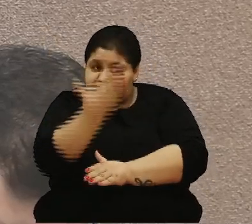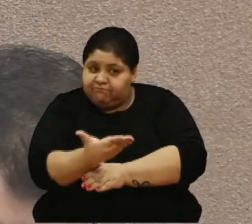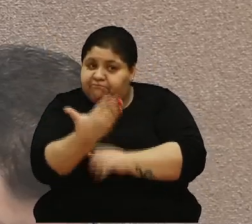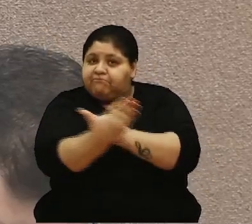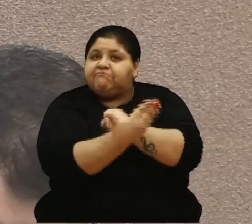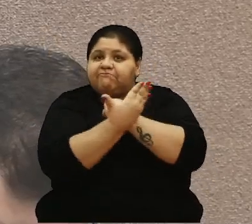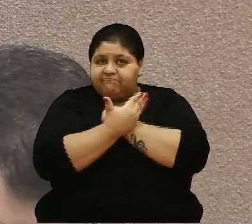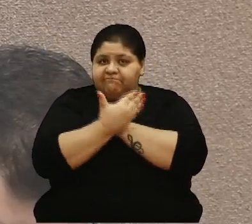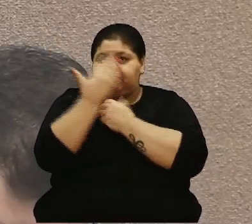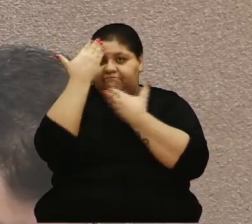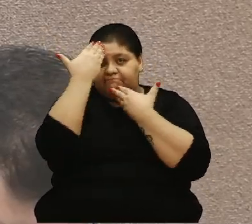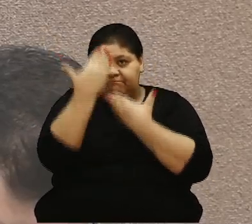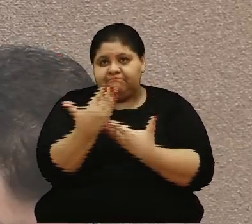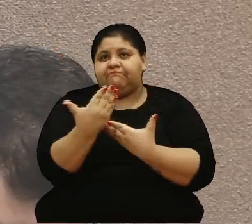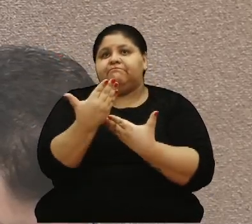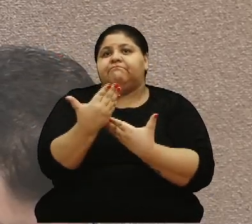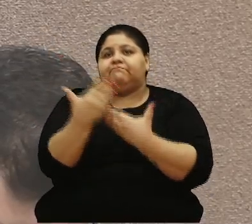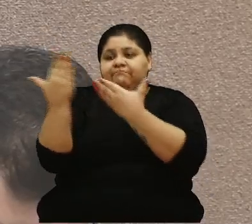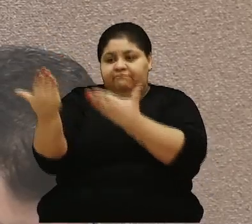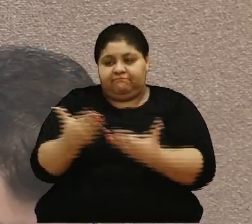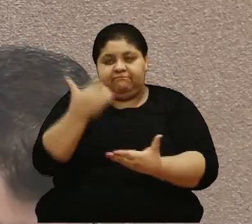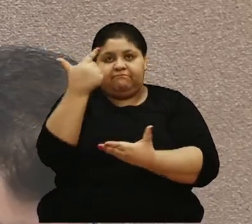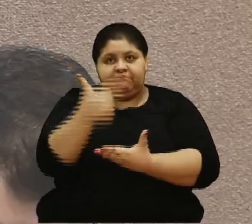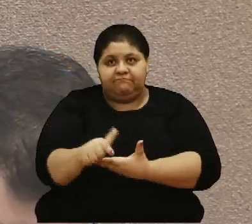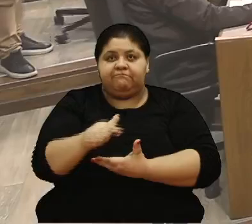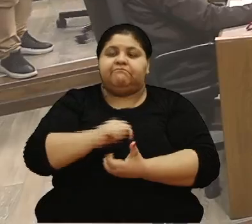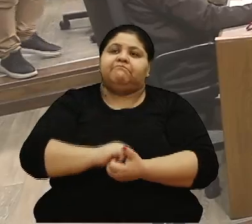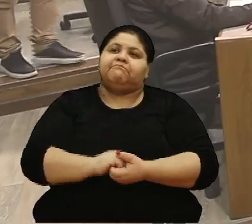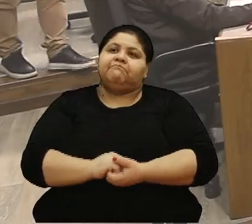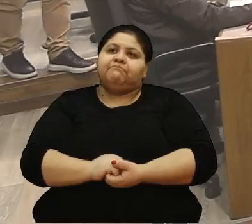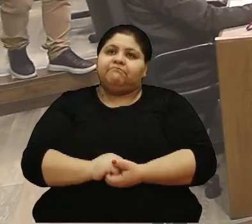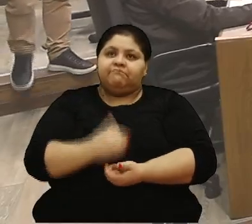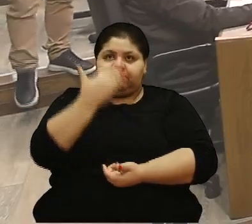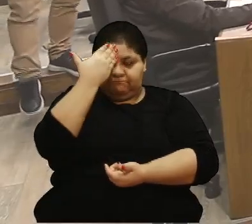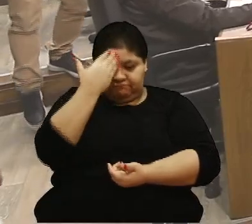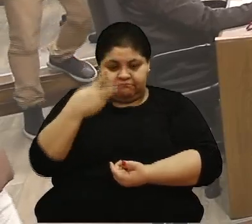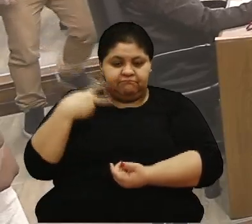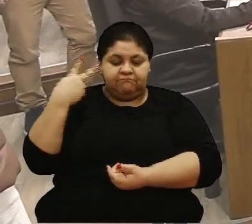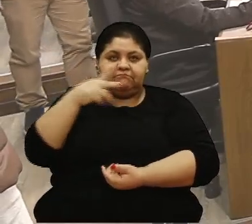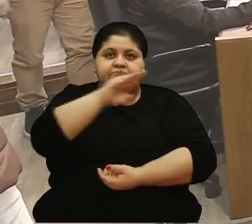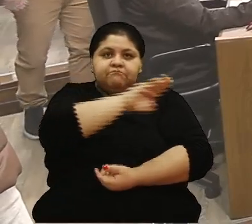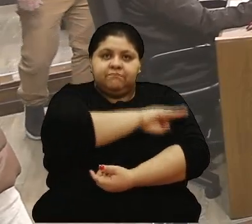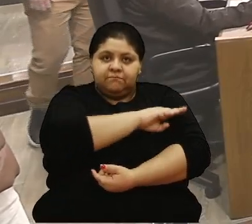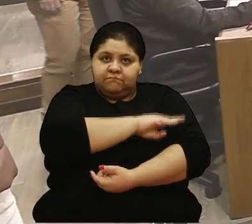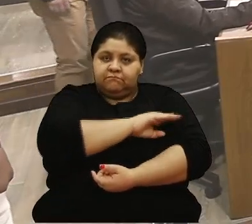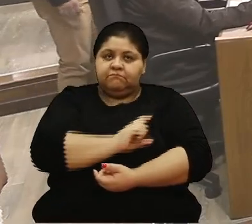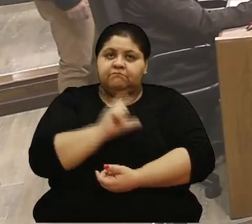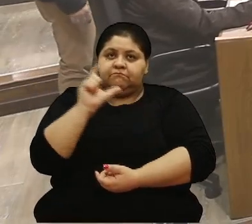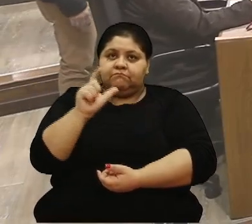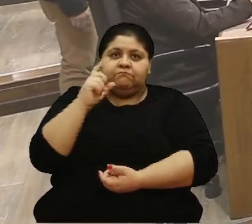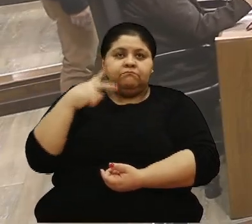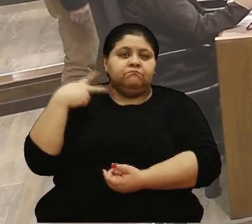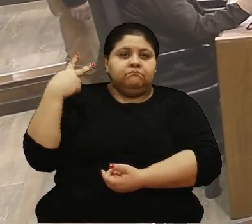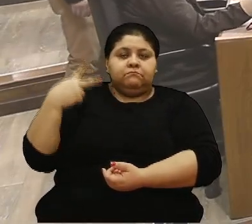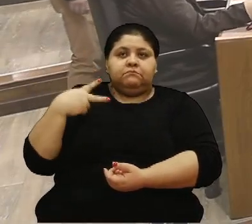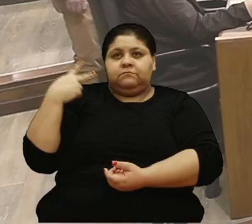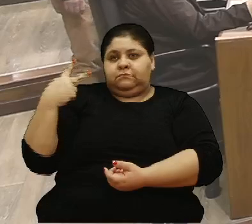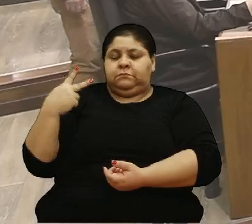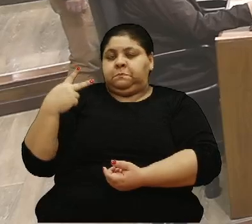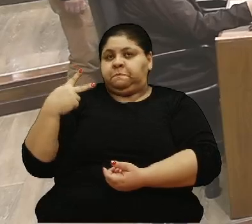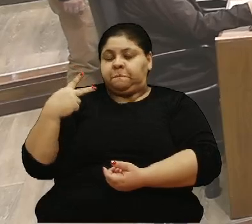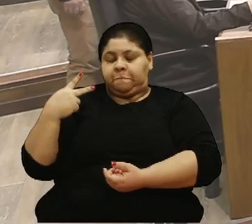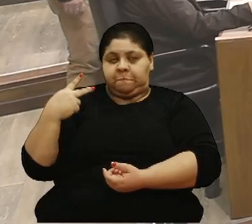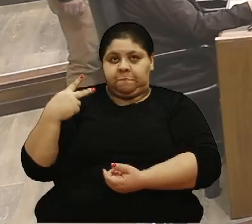ajudará nisso. Muito obrigado e seja bem-vindo mais uma vez. Até mais. Obrigado, vereador Ramon. Com a palavra, vereador